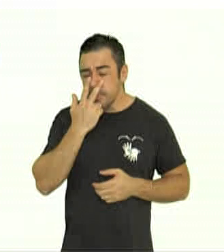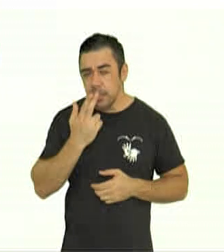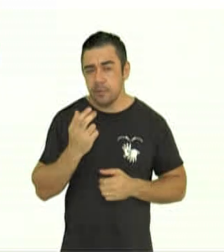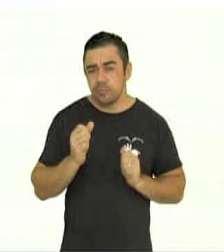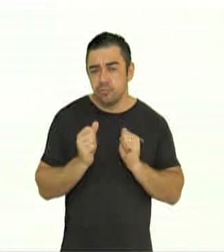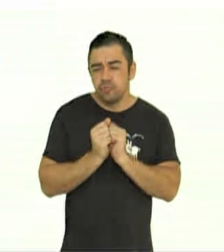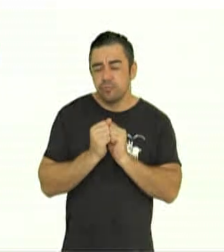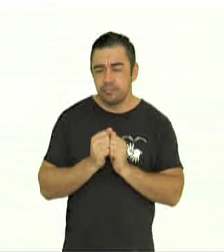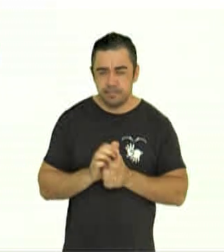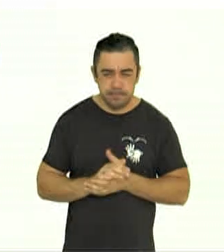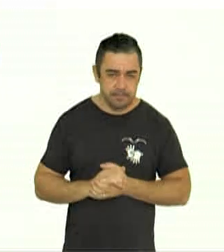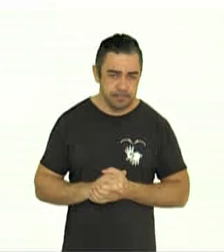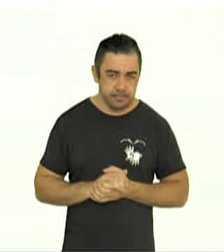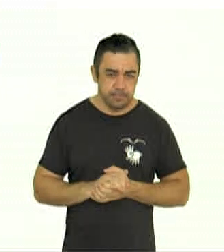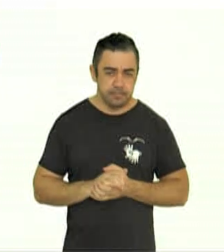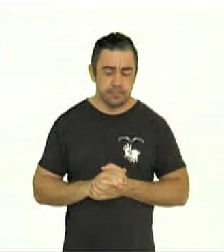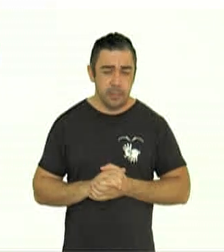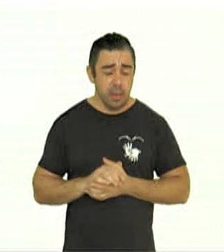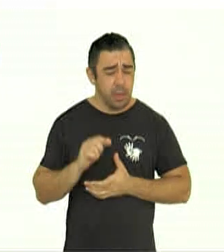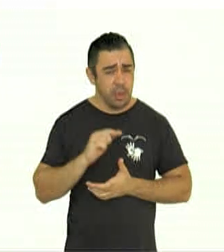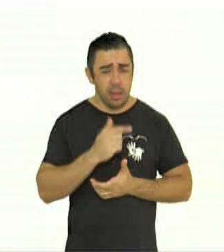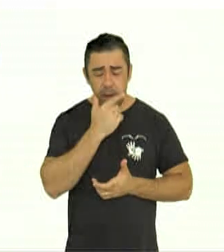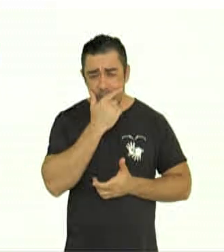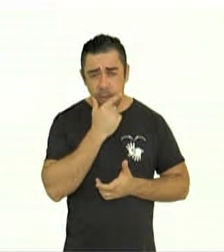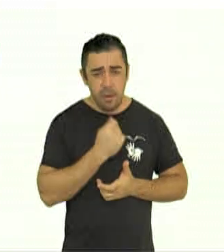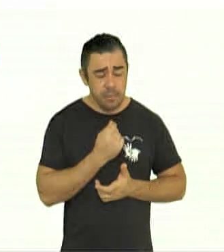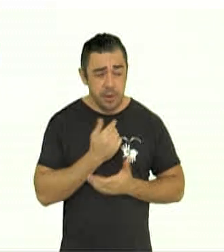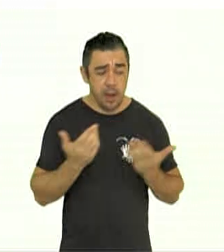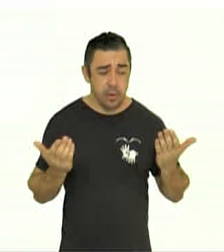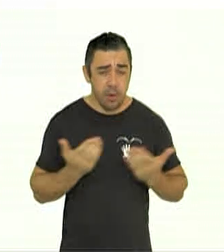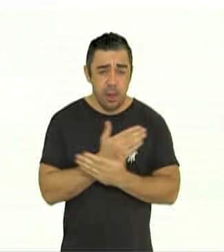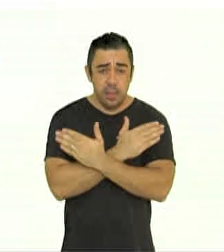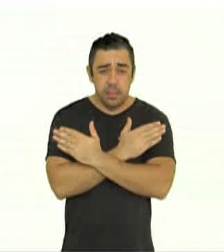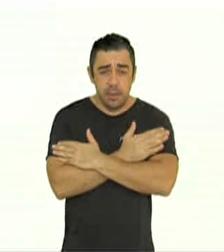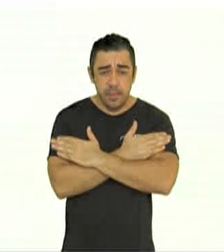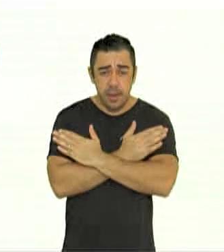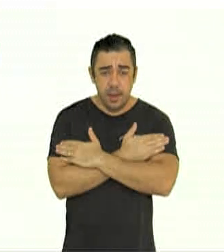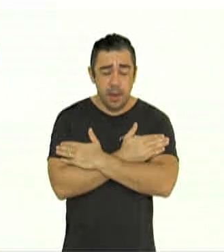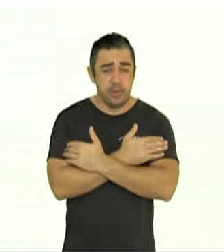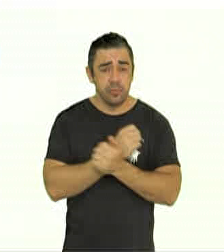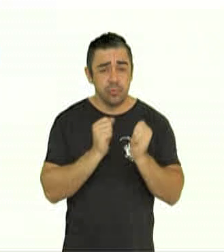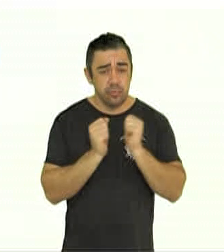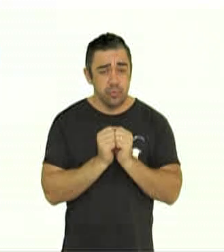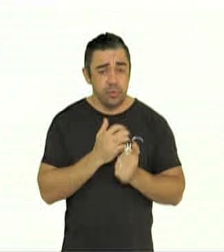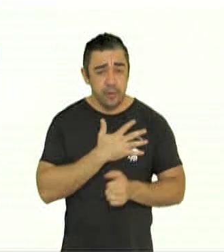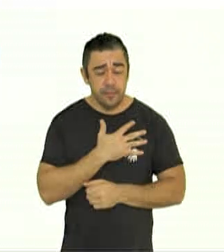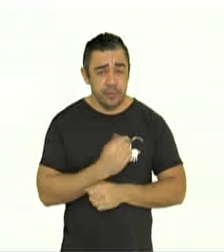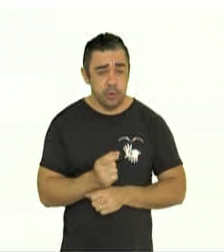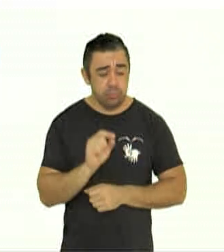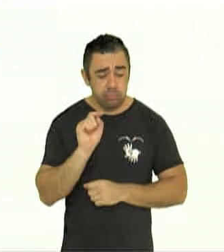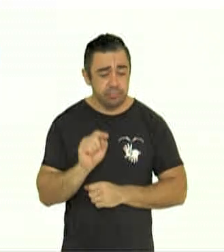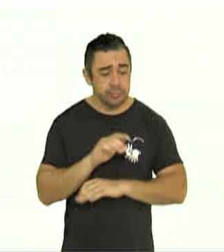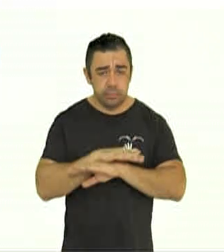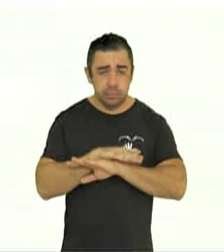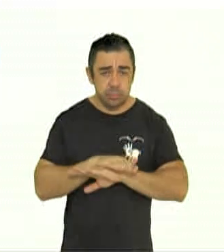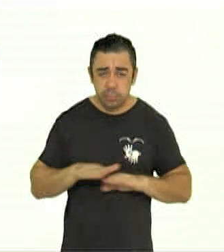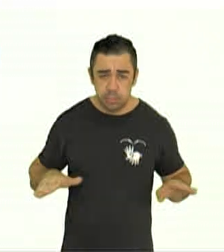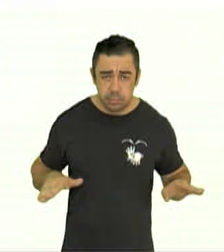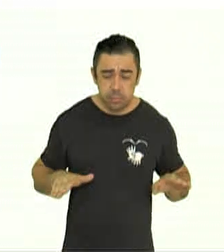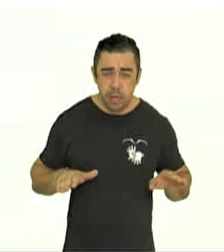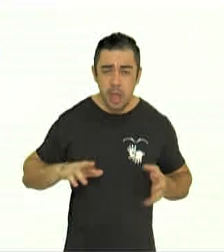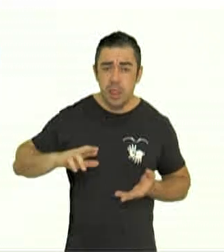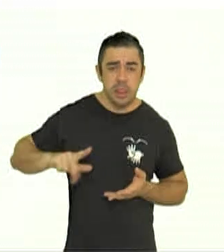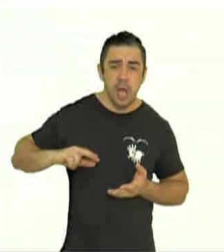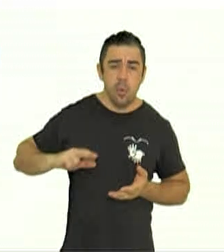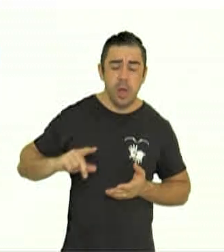ele. Afinal, ele é só um homem desempregado e agora tem um filho, ponto final. Não é mais